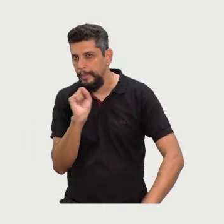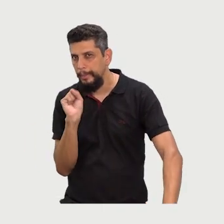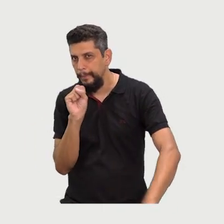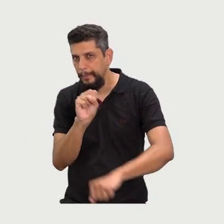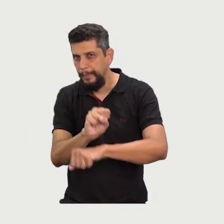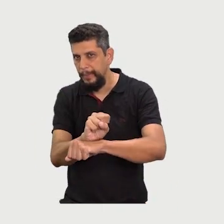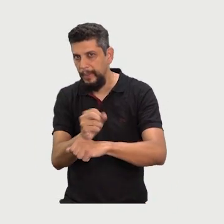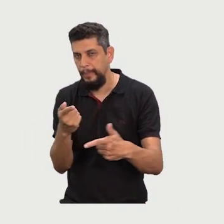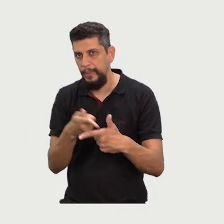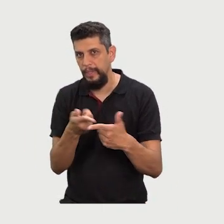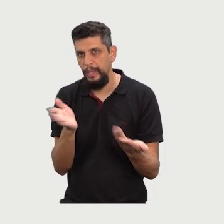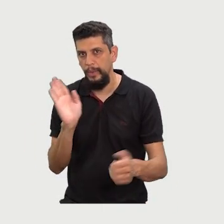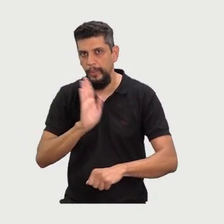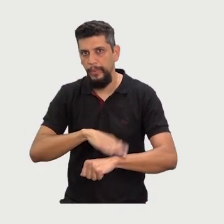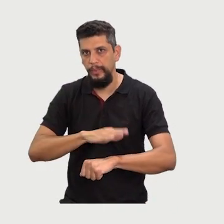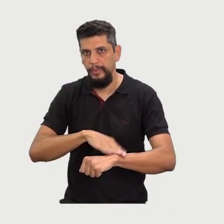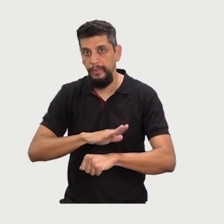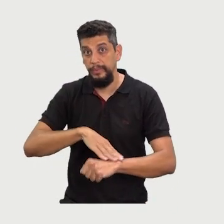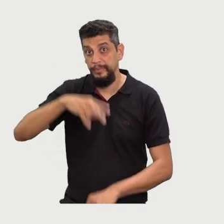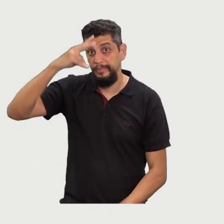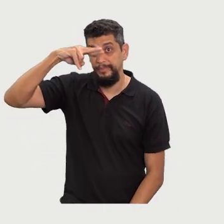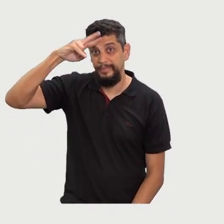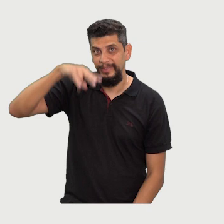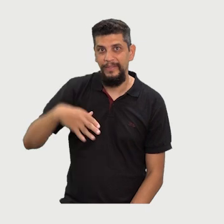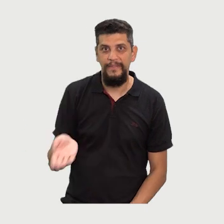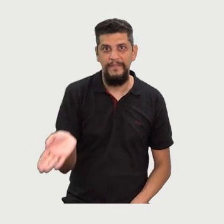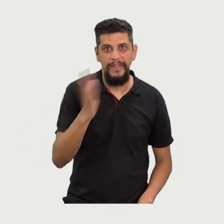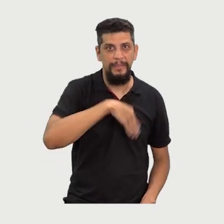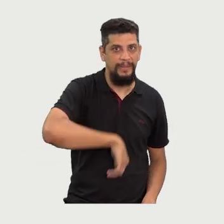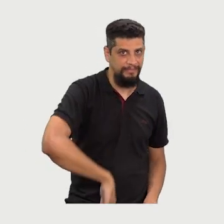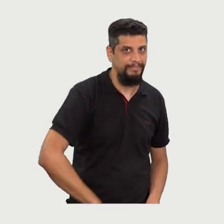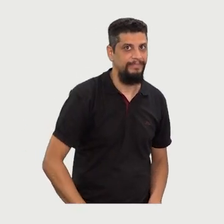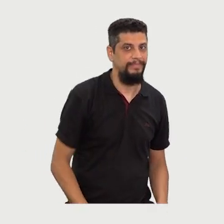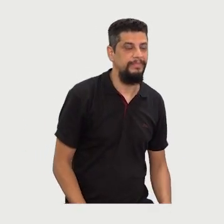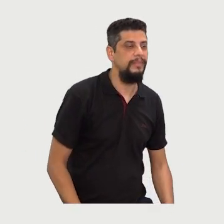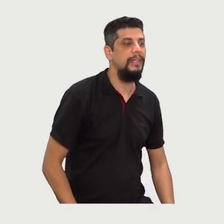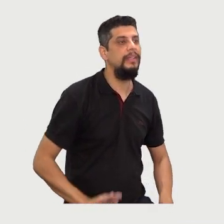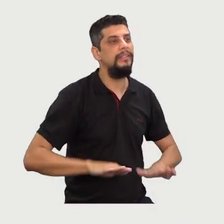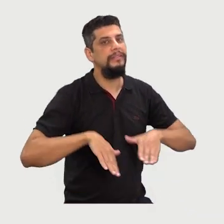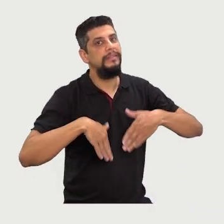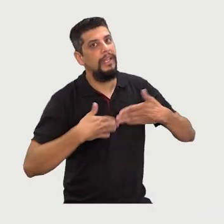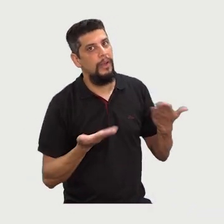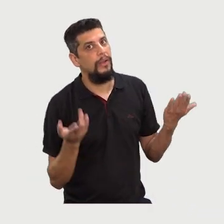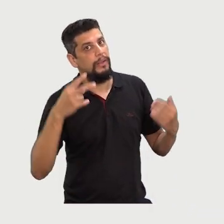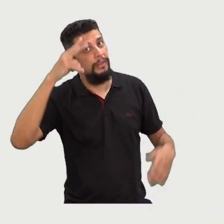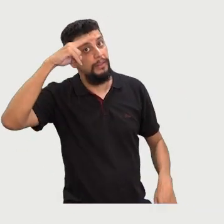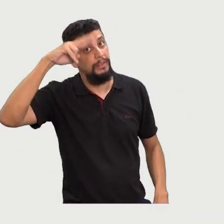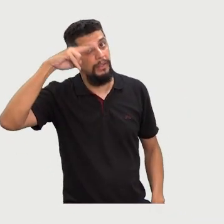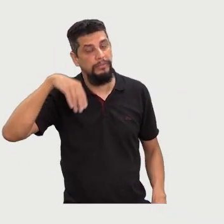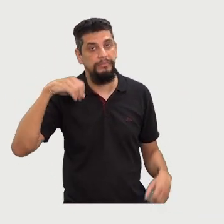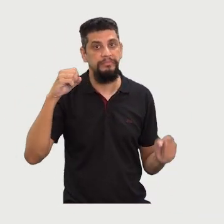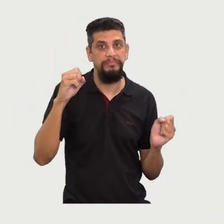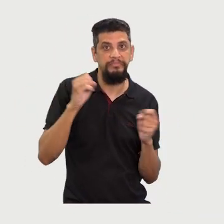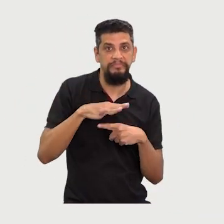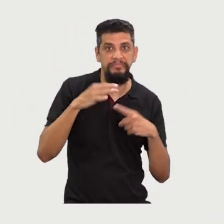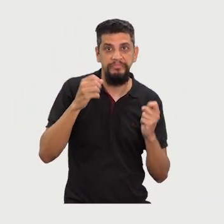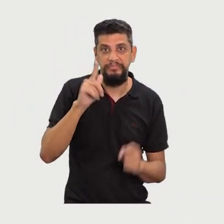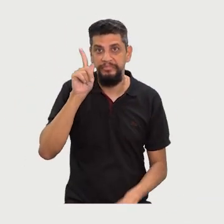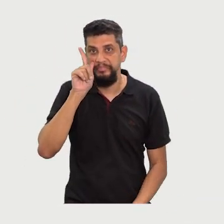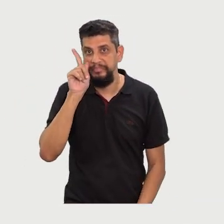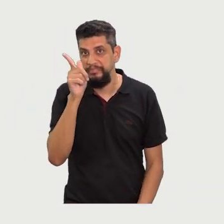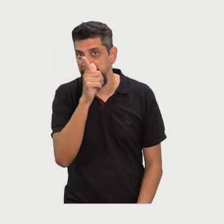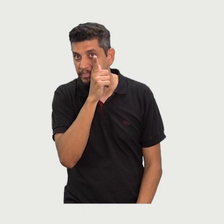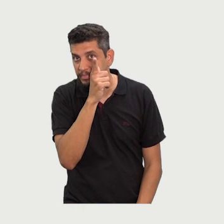um pouquinho, porque vai ser a hora da história. Vamos lá? Então, gente, a história de hoje é um mito grego,